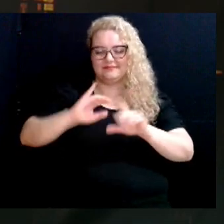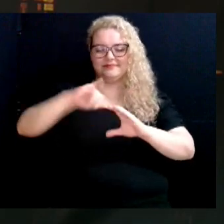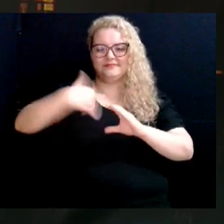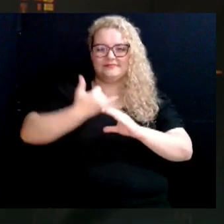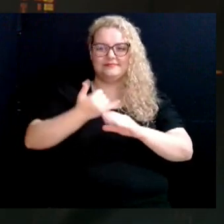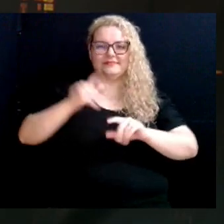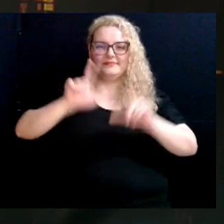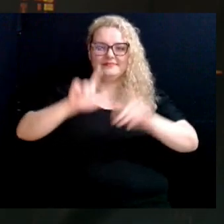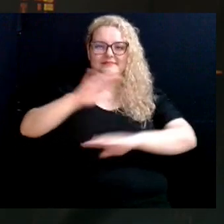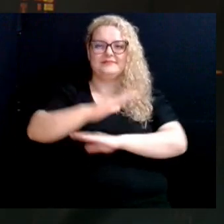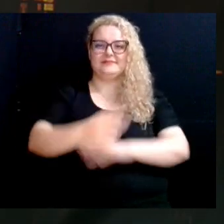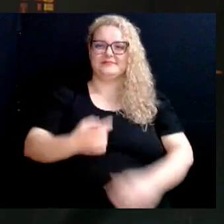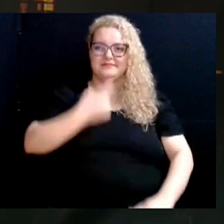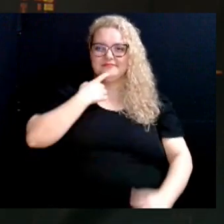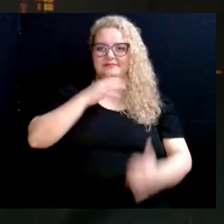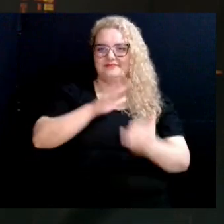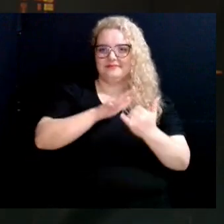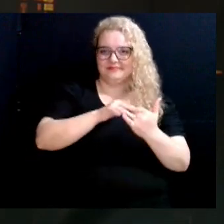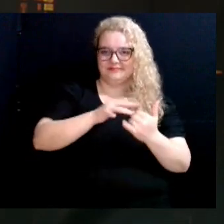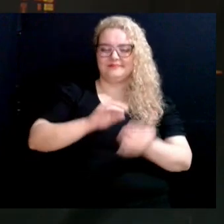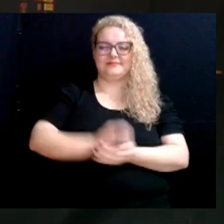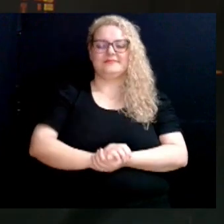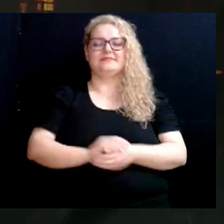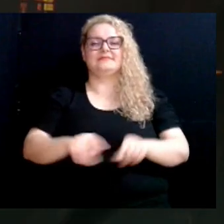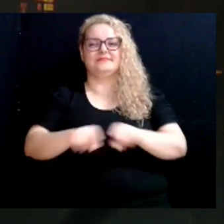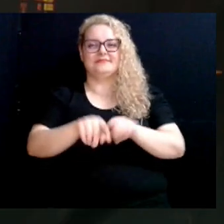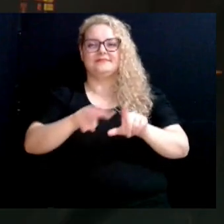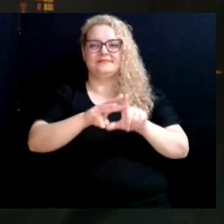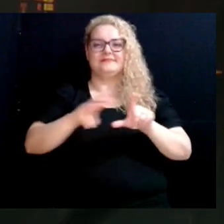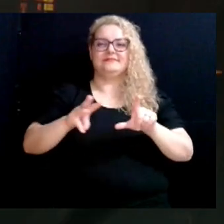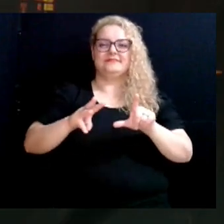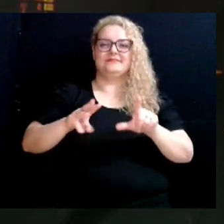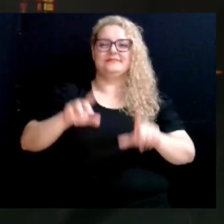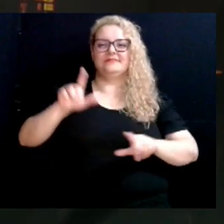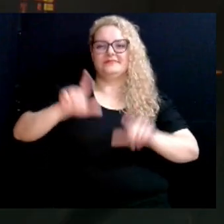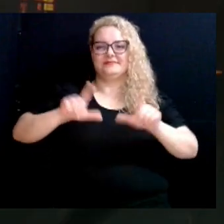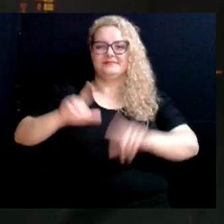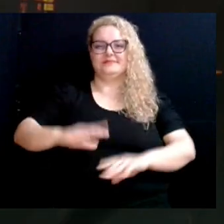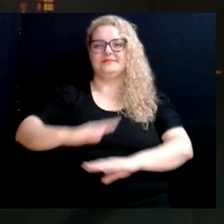youtube.com/TV Câmara Campinas e também no portal da TV Câmara Campinas,